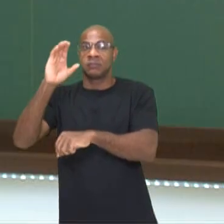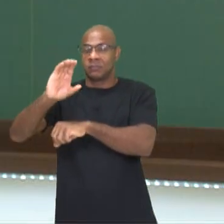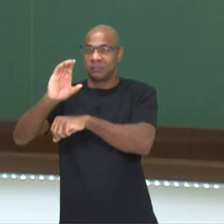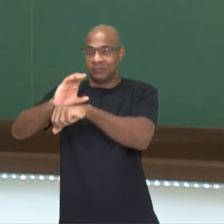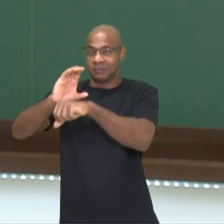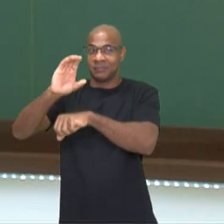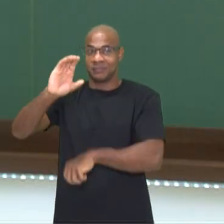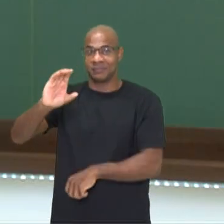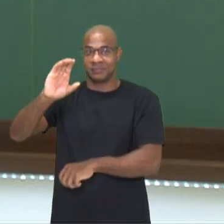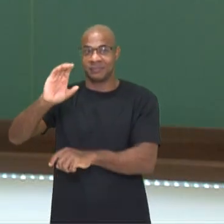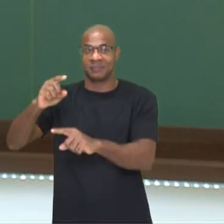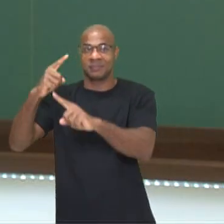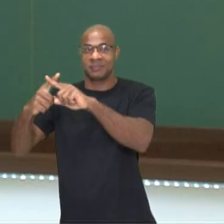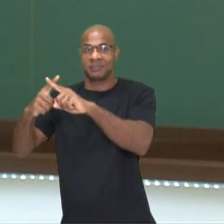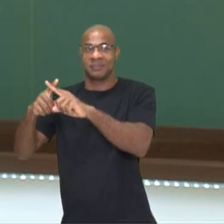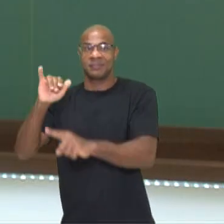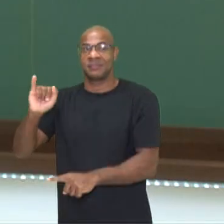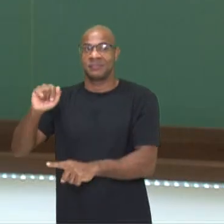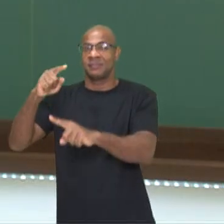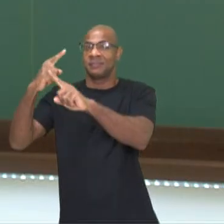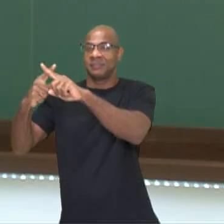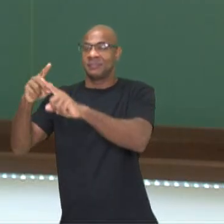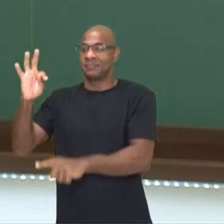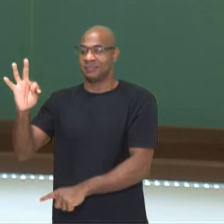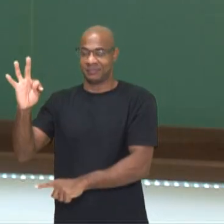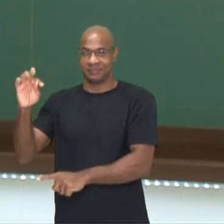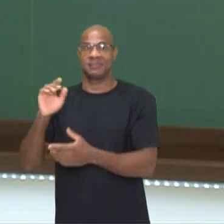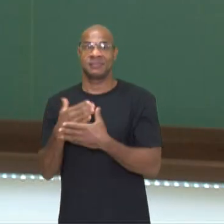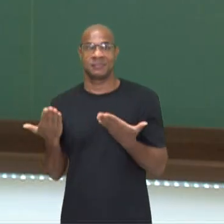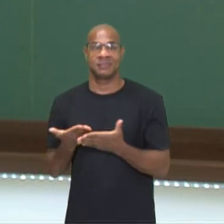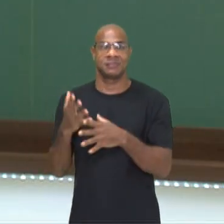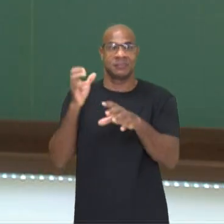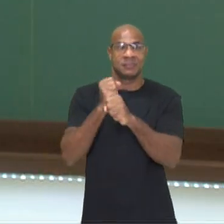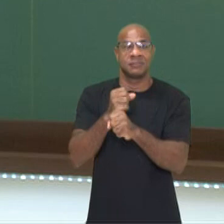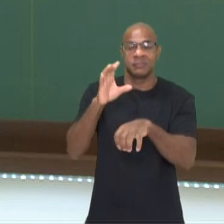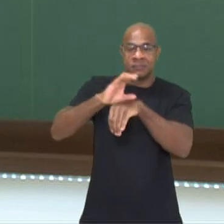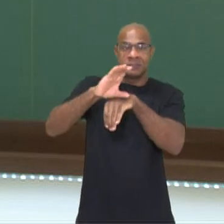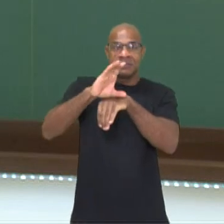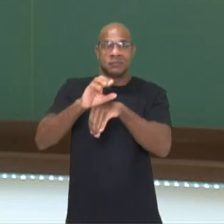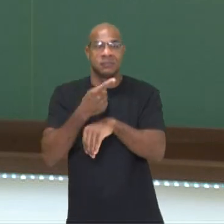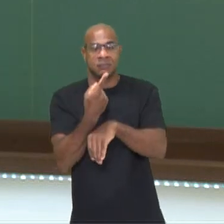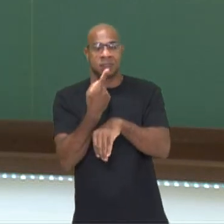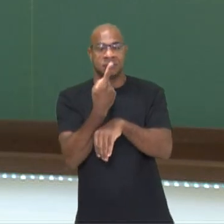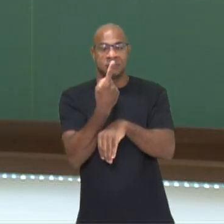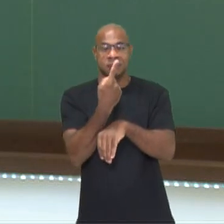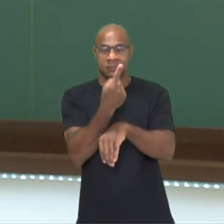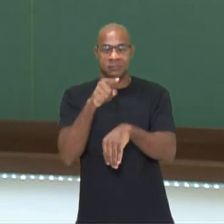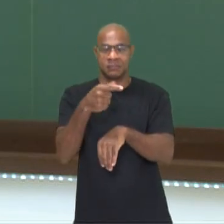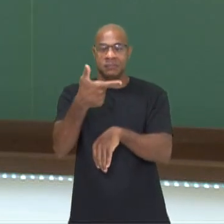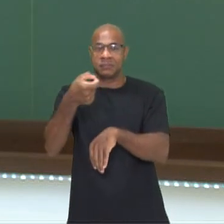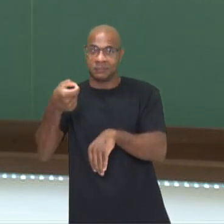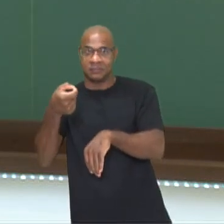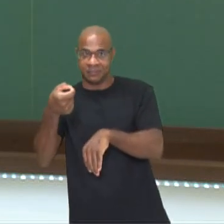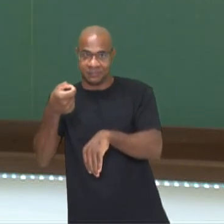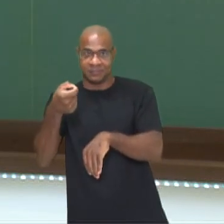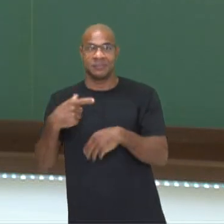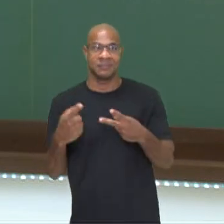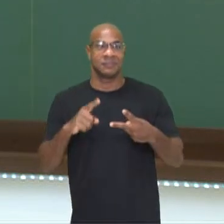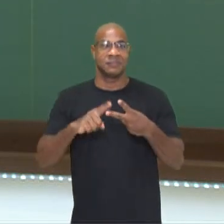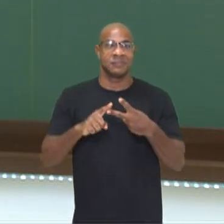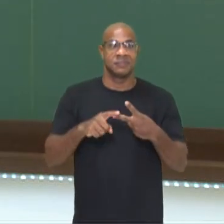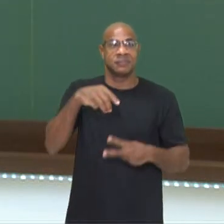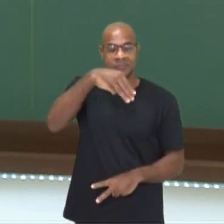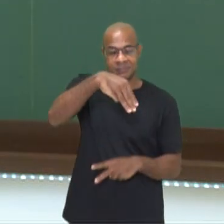tempo, certo? O capital nesse caso são os R$ 1.200, que era o valor inicial do celular. O montante, que é o